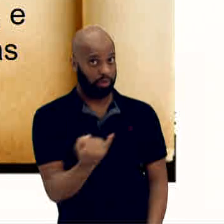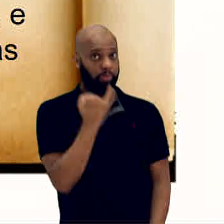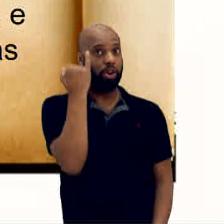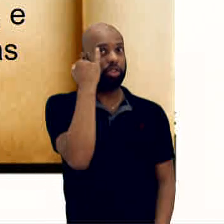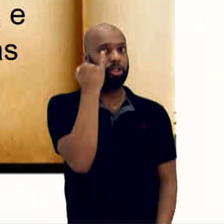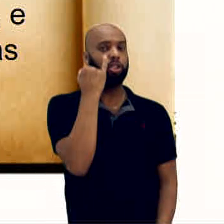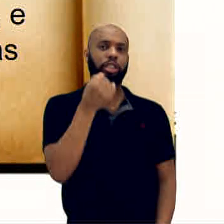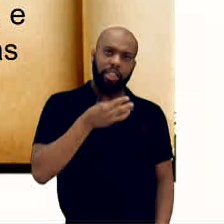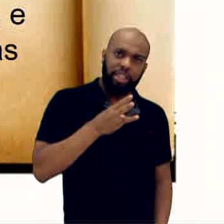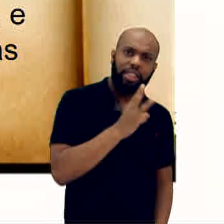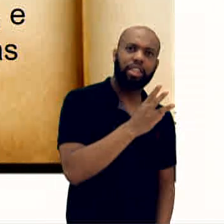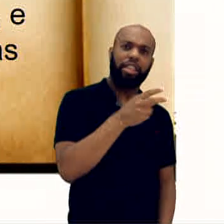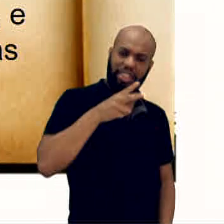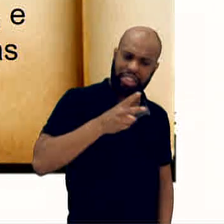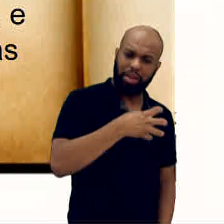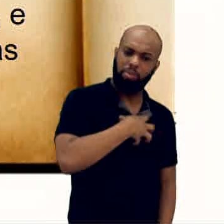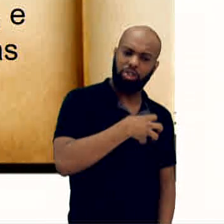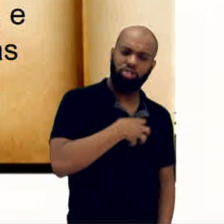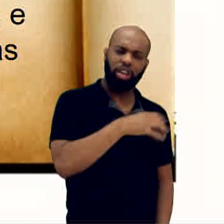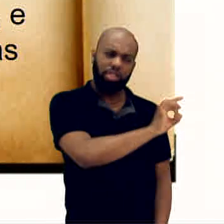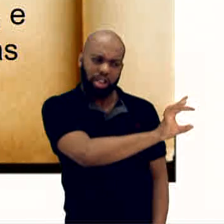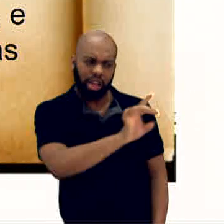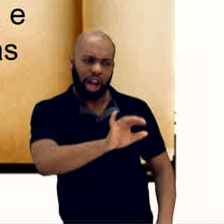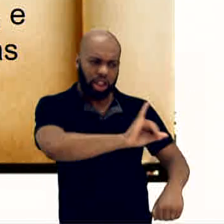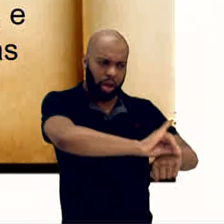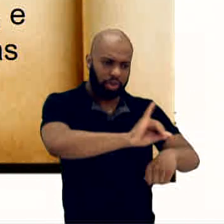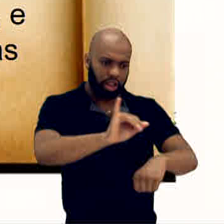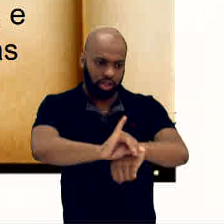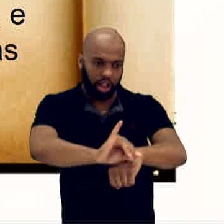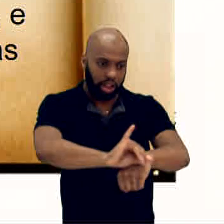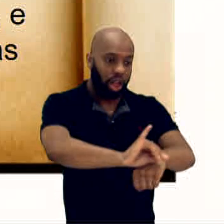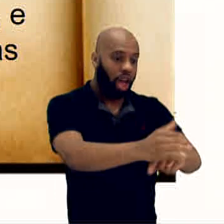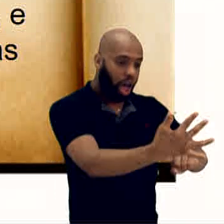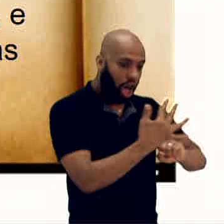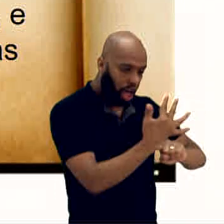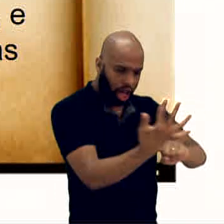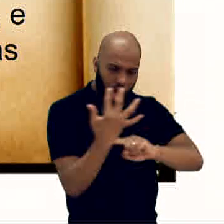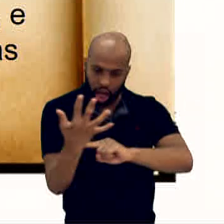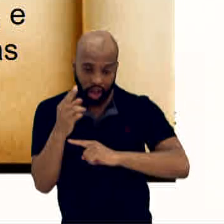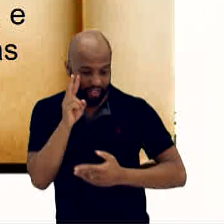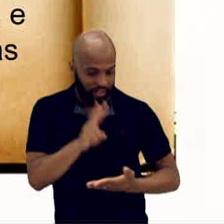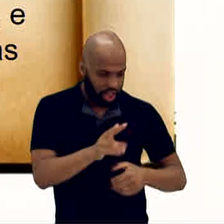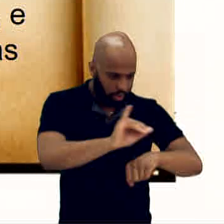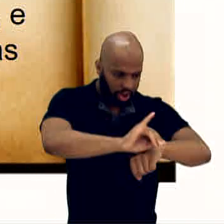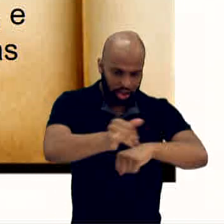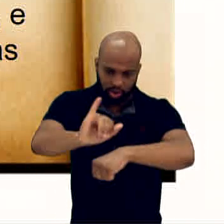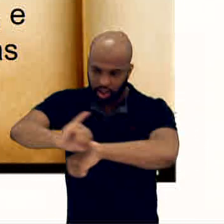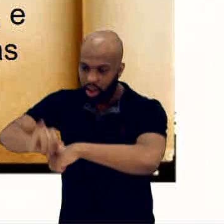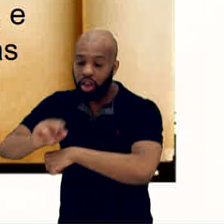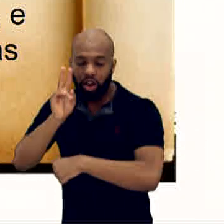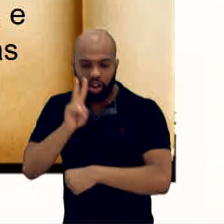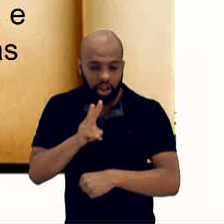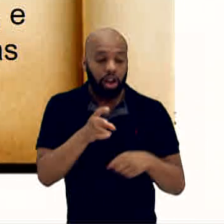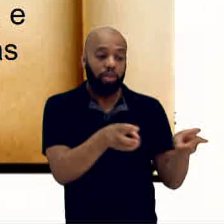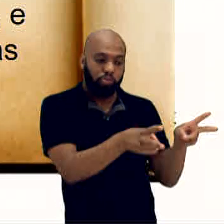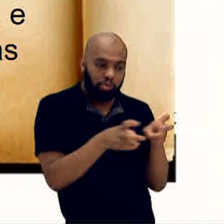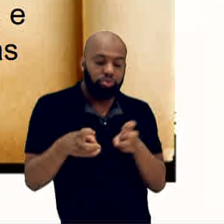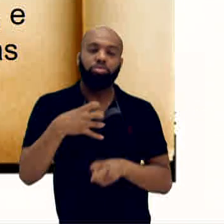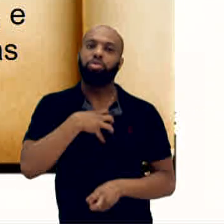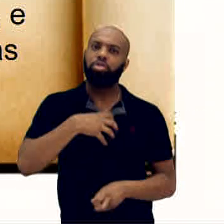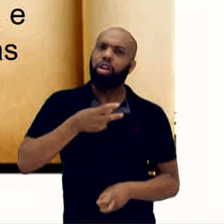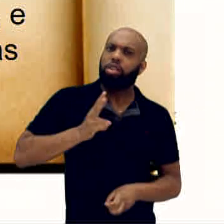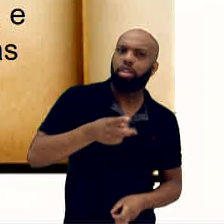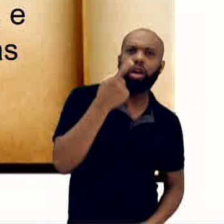e verdadeiramente cada objeto que te é apresentado na tua vida e sempre observar as coisas de modo a ver ao